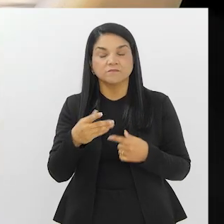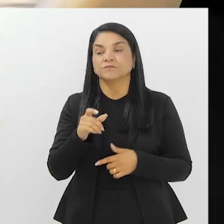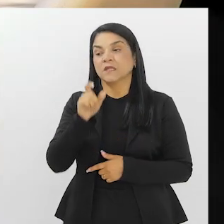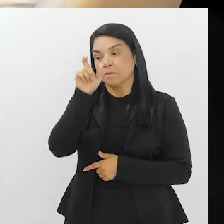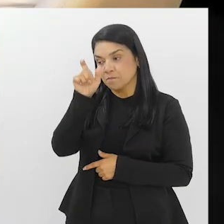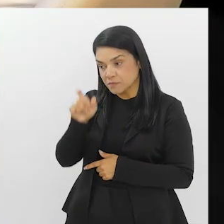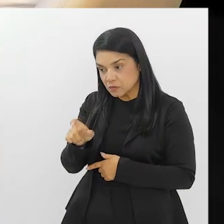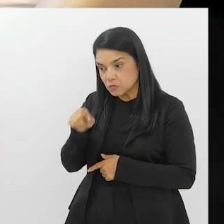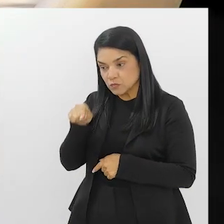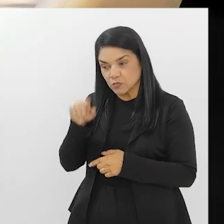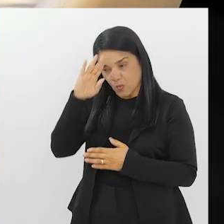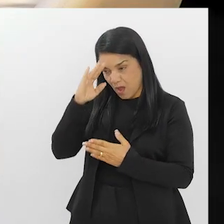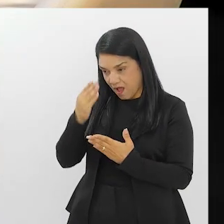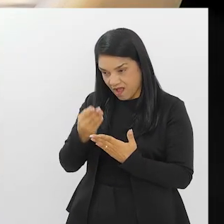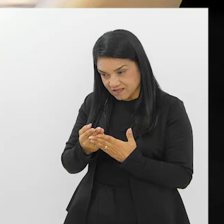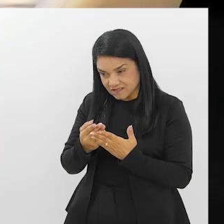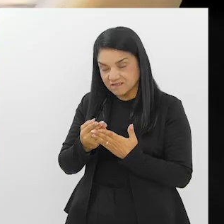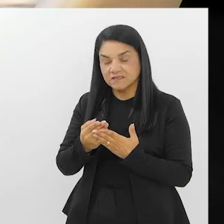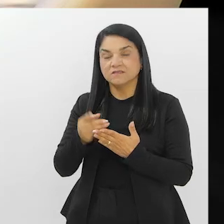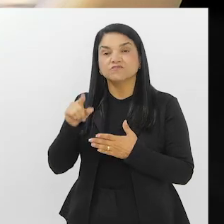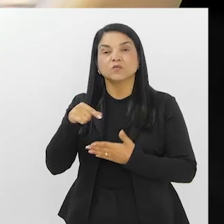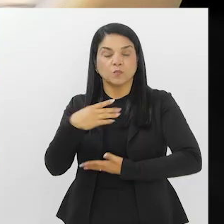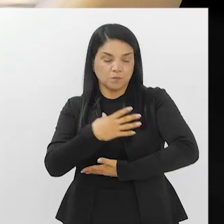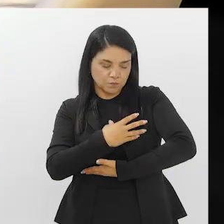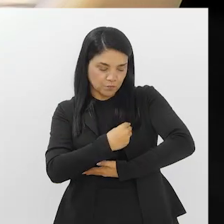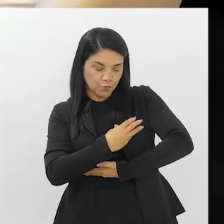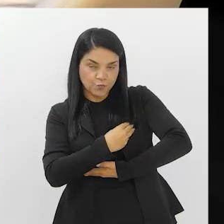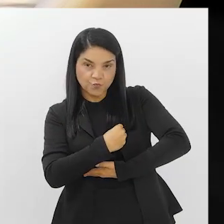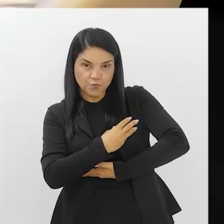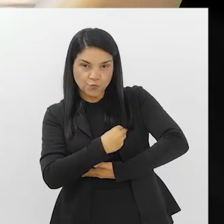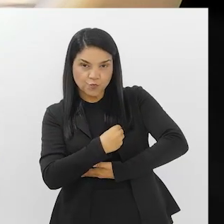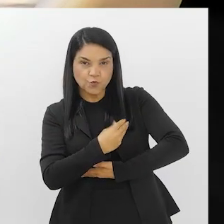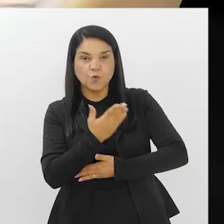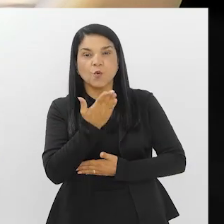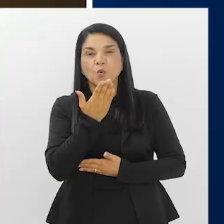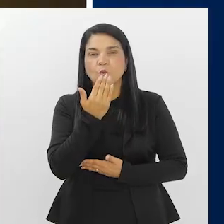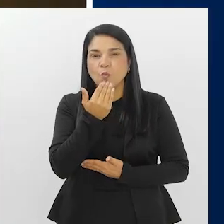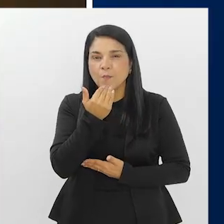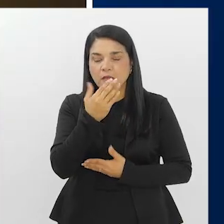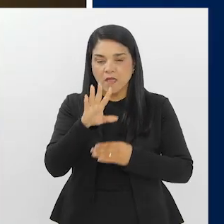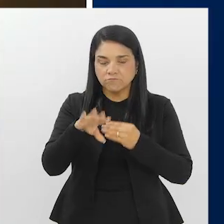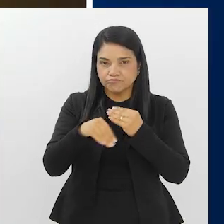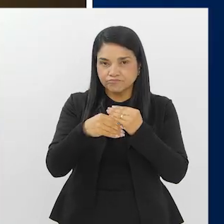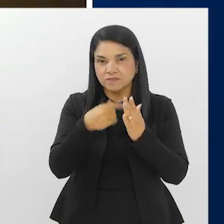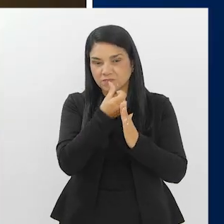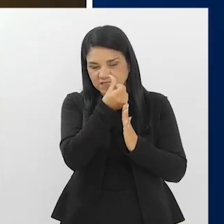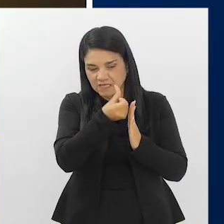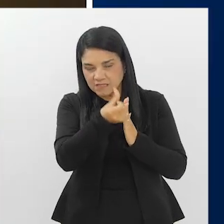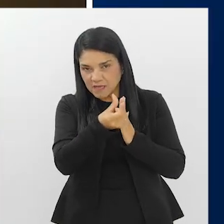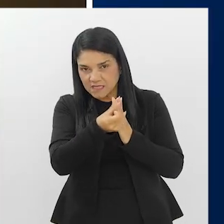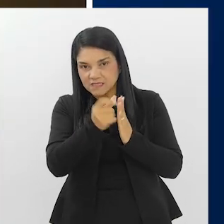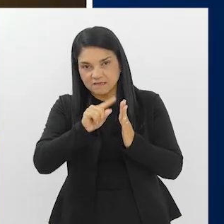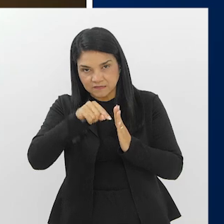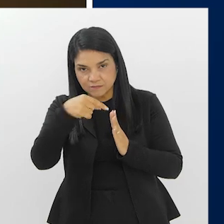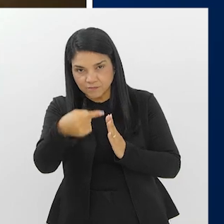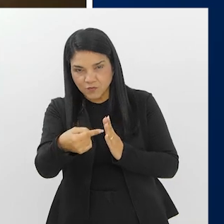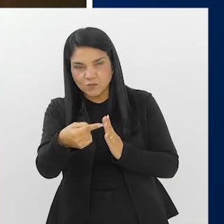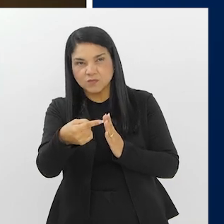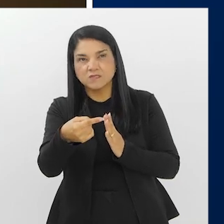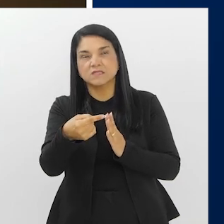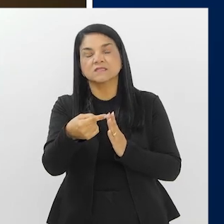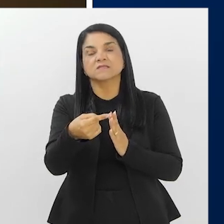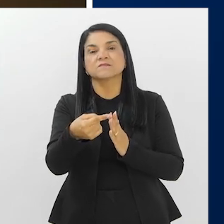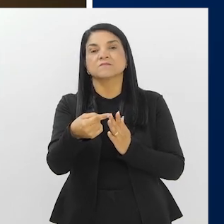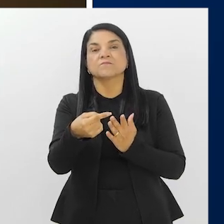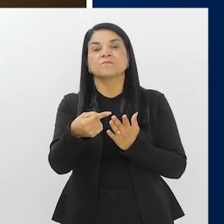assim que quando o bebê está mamando e ele depois passa, né, a comer ali na sua introdução alimentar, que se dá mais ou menos por